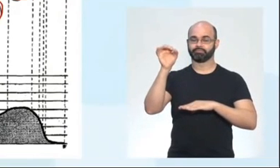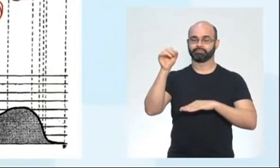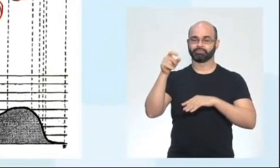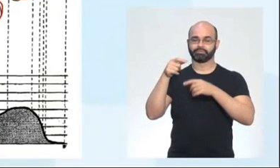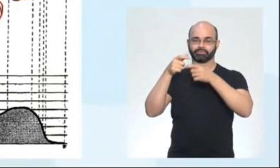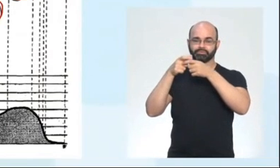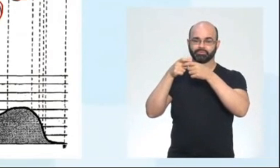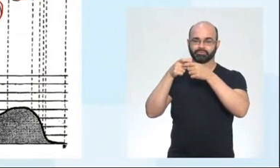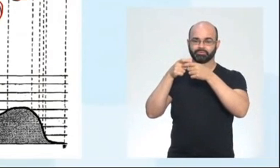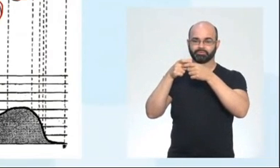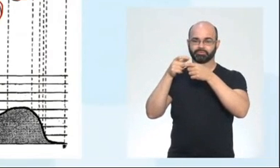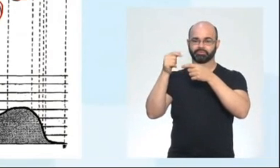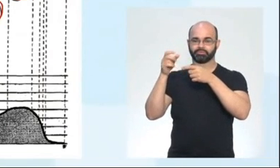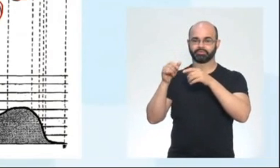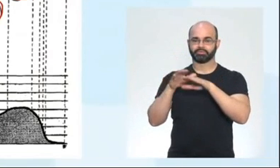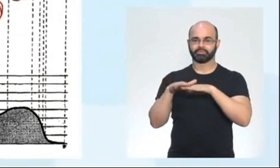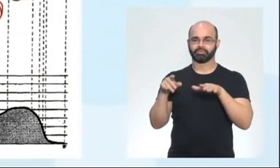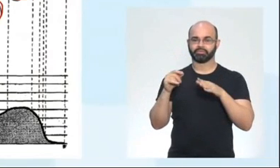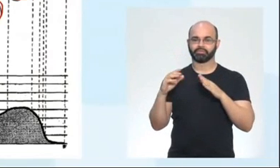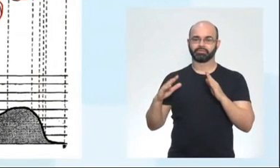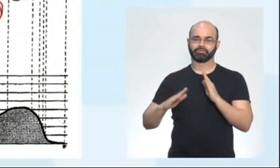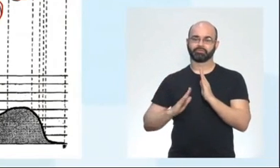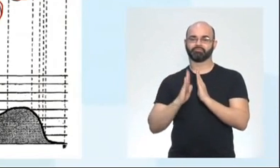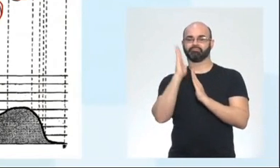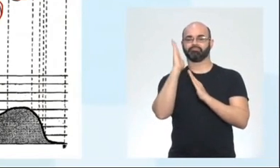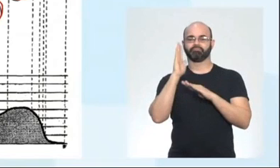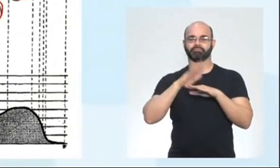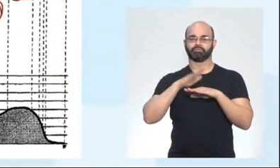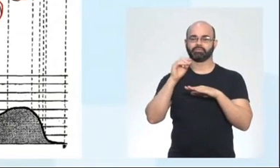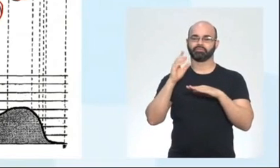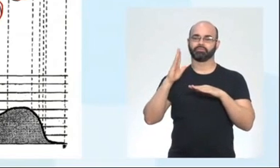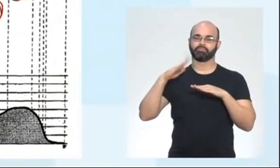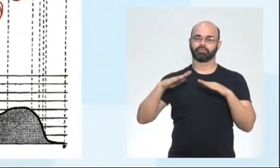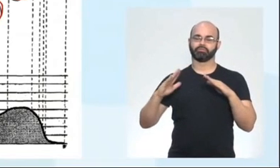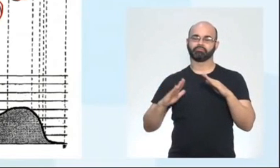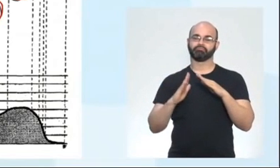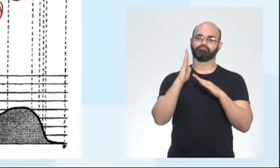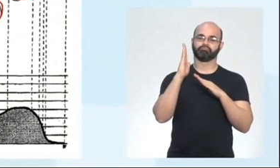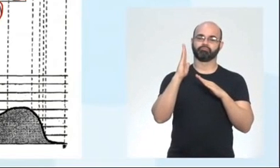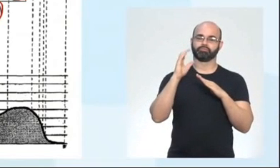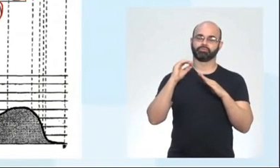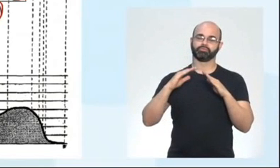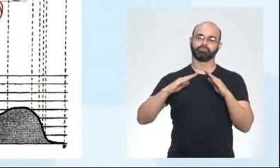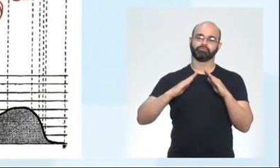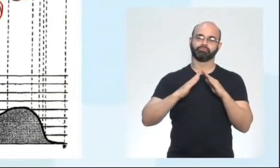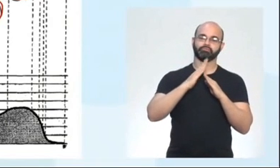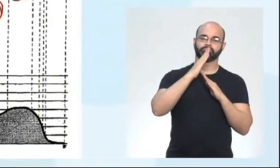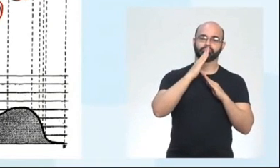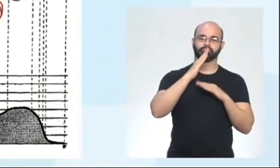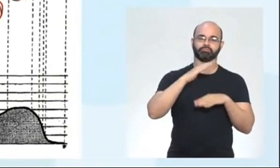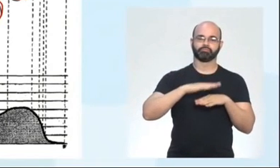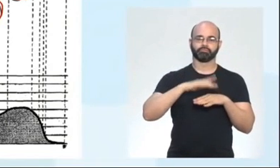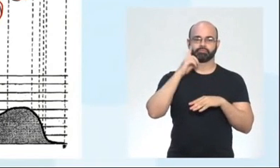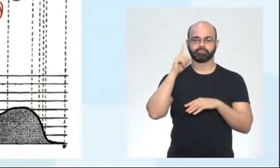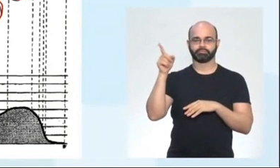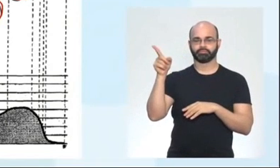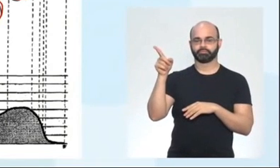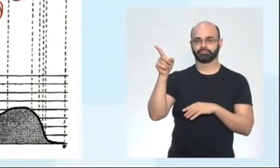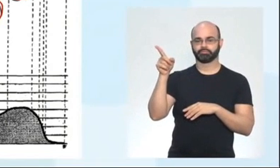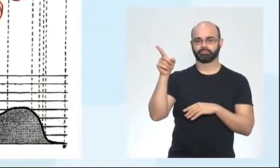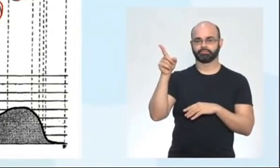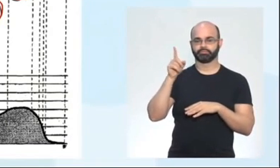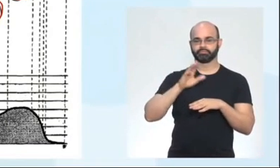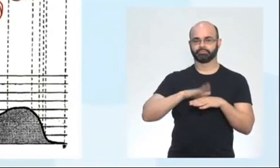desse relevo aqui é mais íngreme ou menos íngreme. No caso aqui, ele é mais íngreme do que essa parte